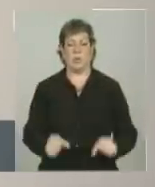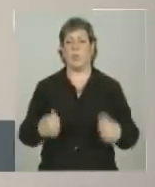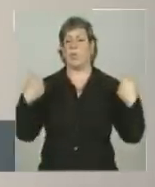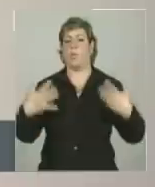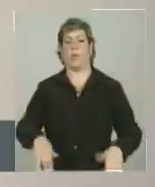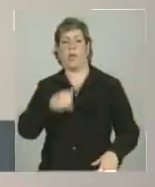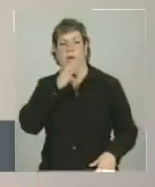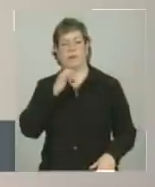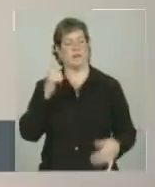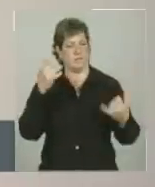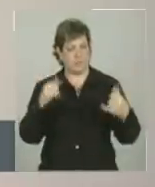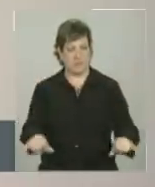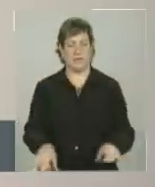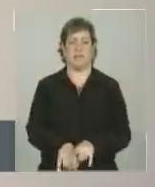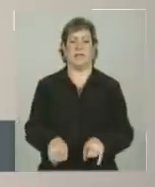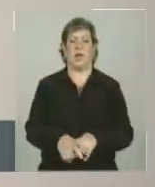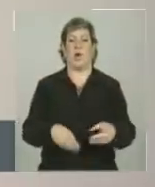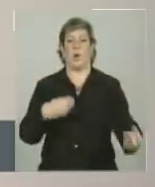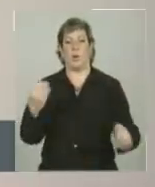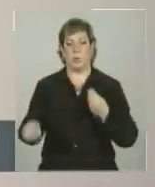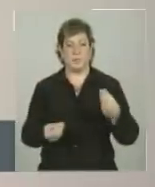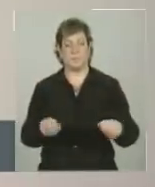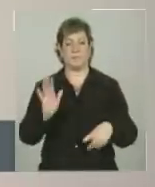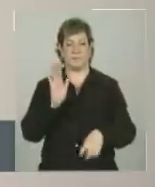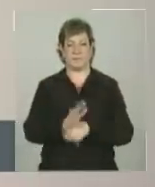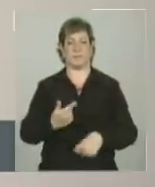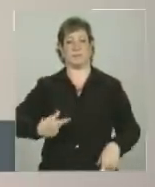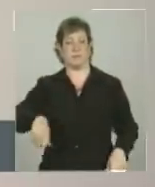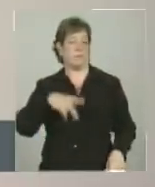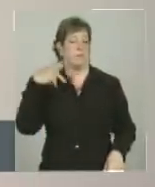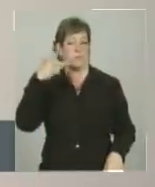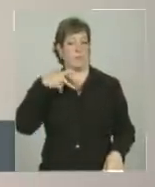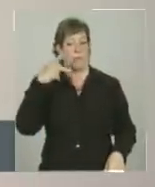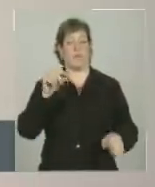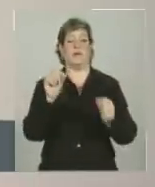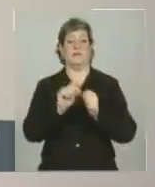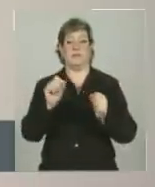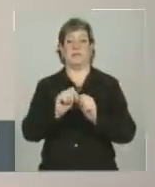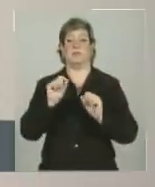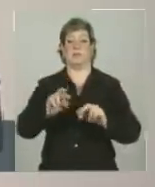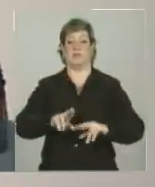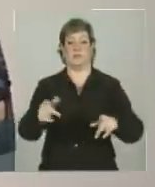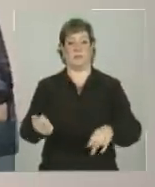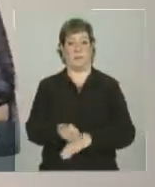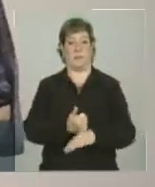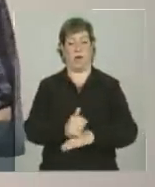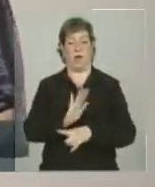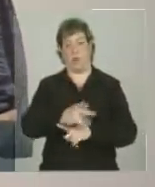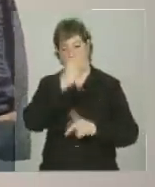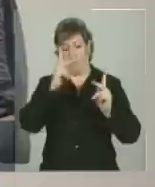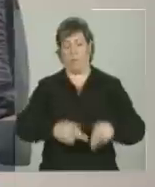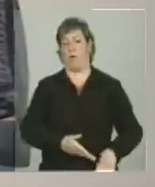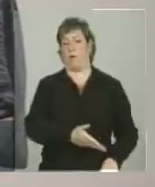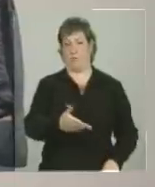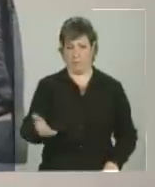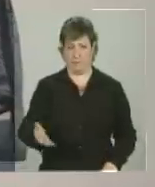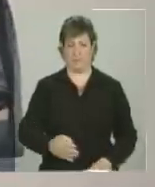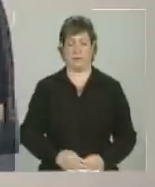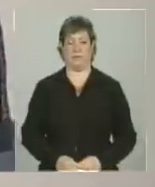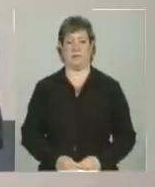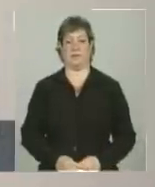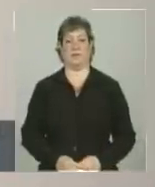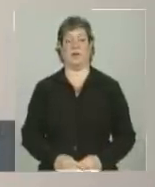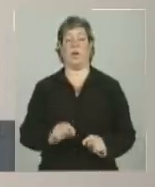tudo, garantir que nossas políticas façam a diferença para melhor na vida da população.